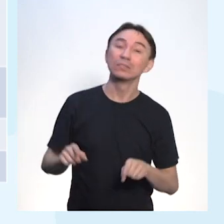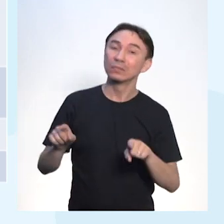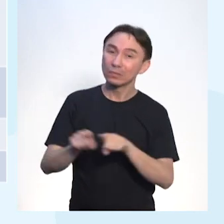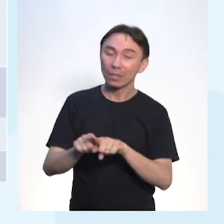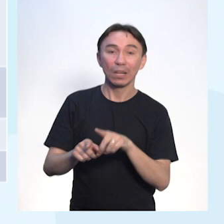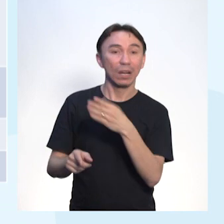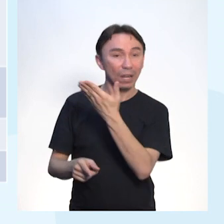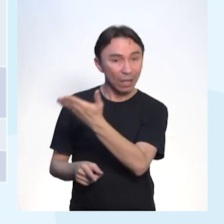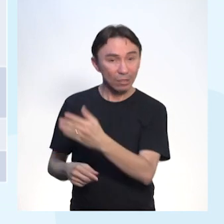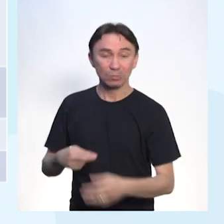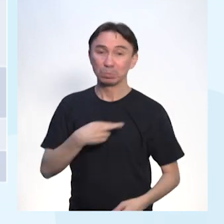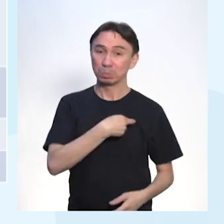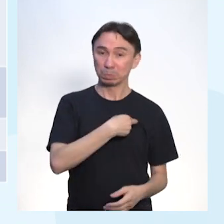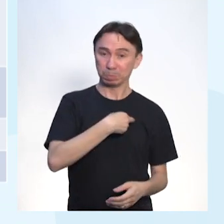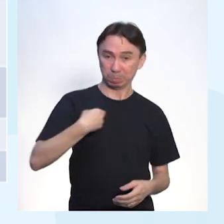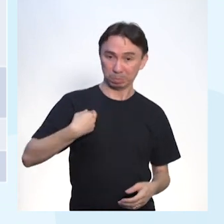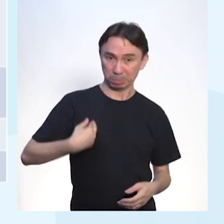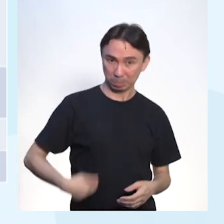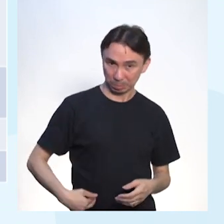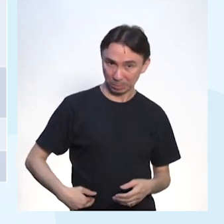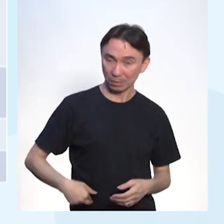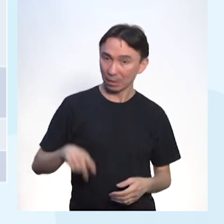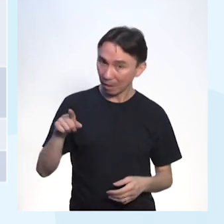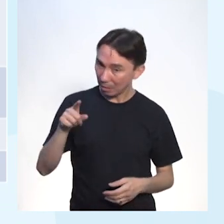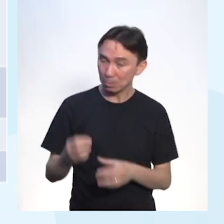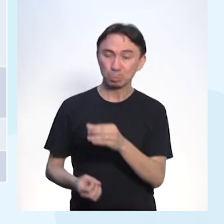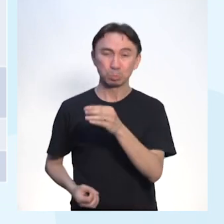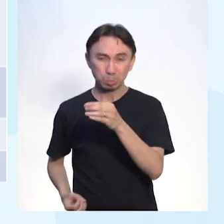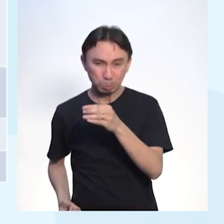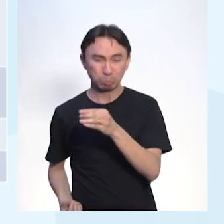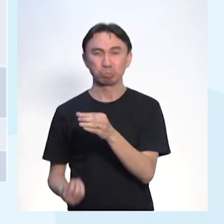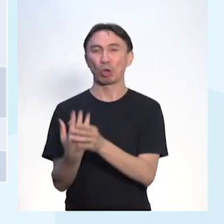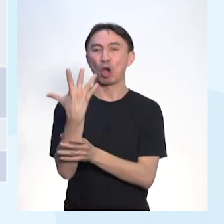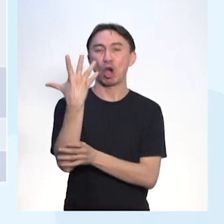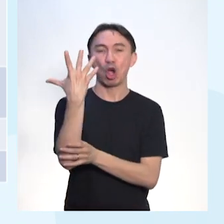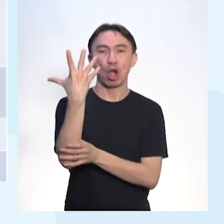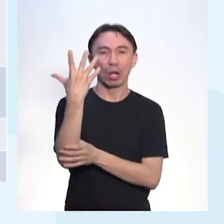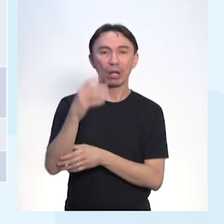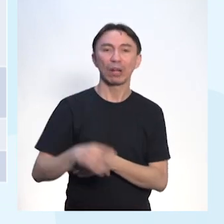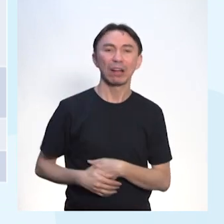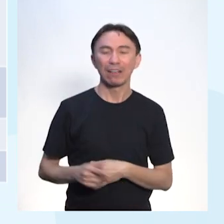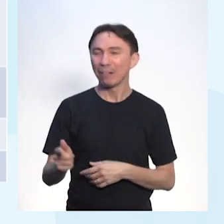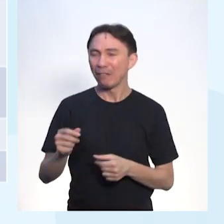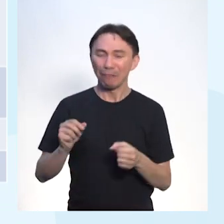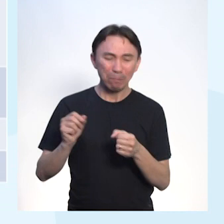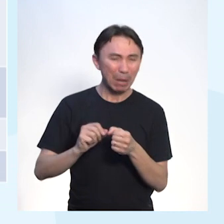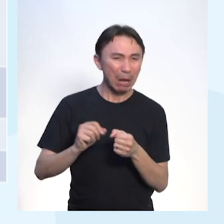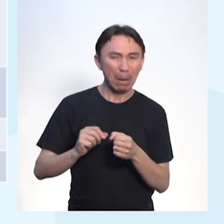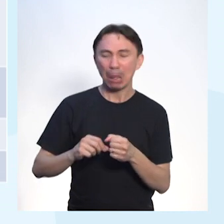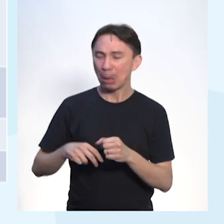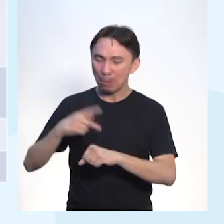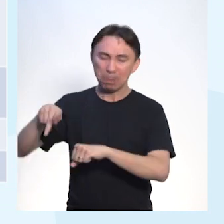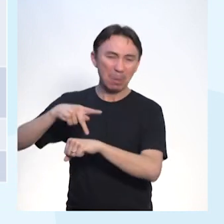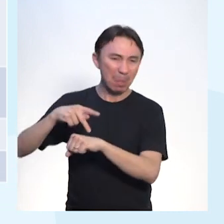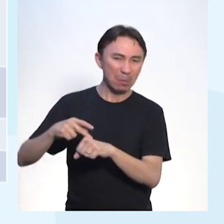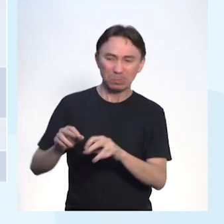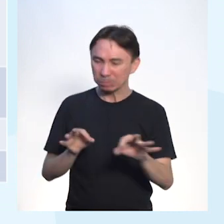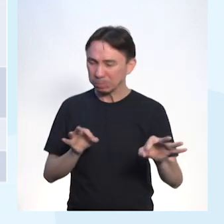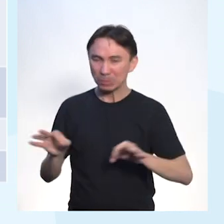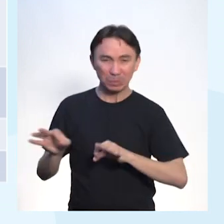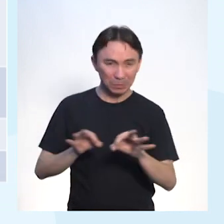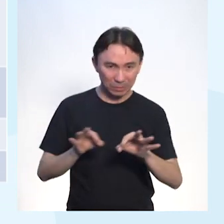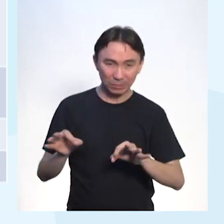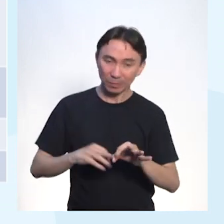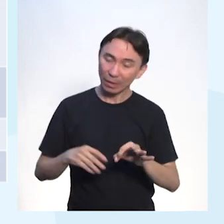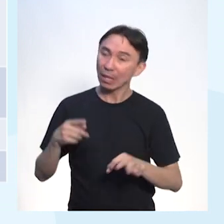da China, Mao Tse-tung, né, que traz aí toda a construção do país dentro da lógica